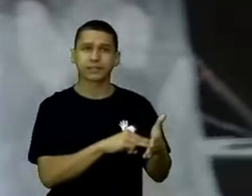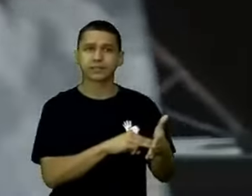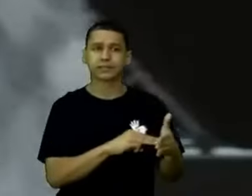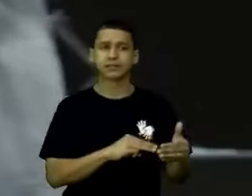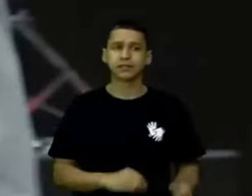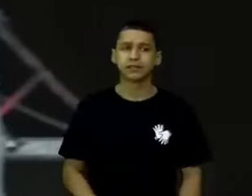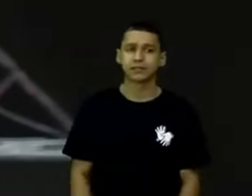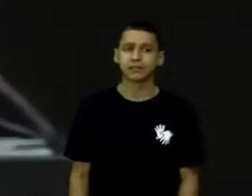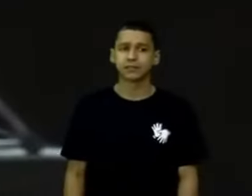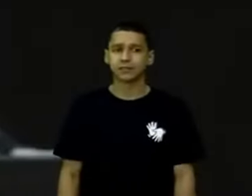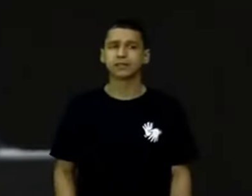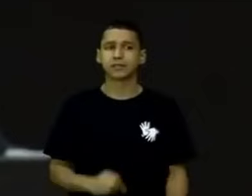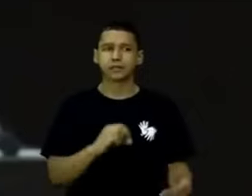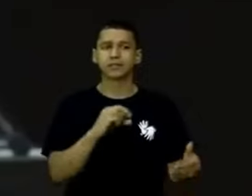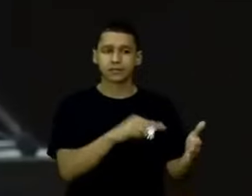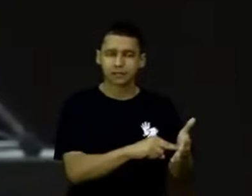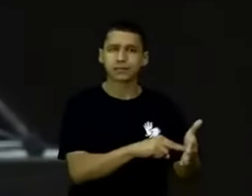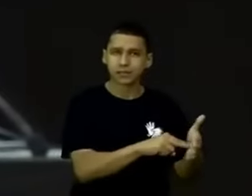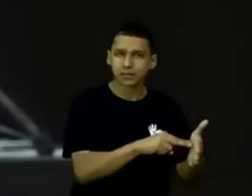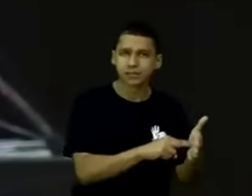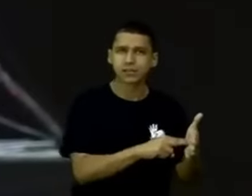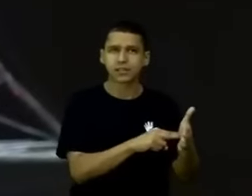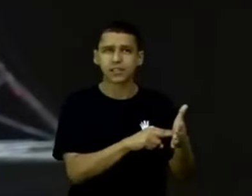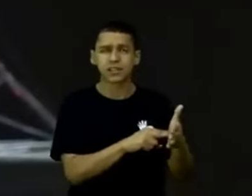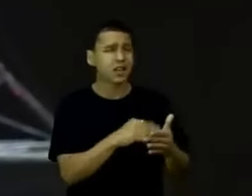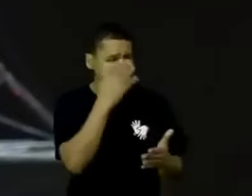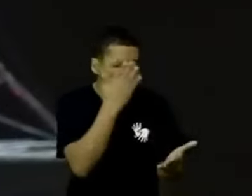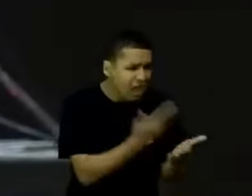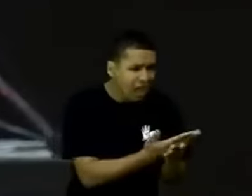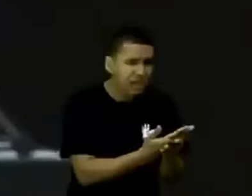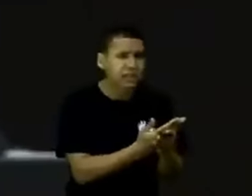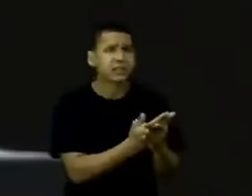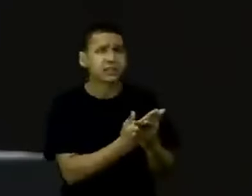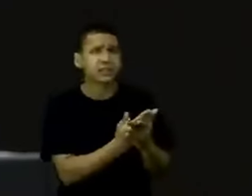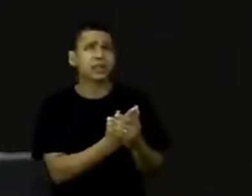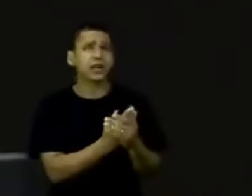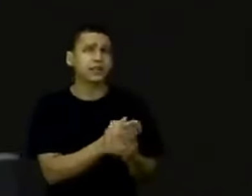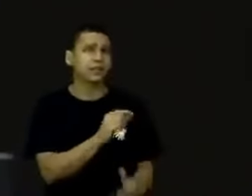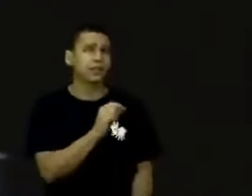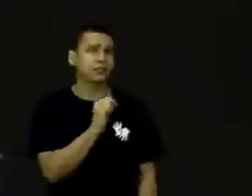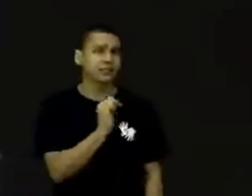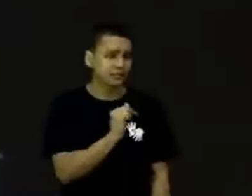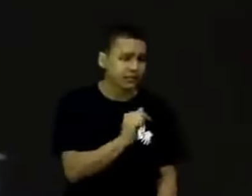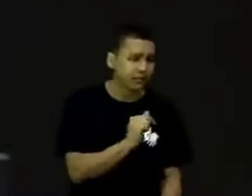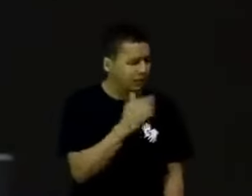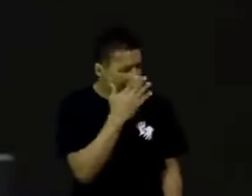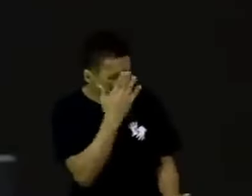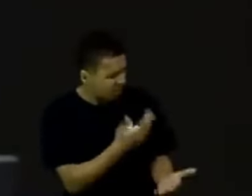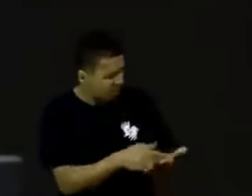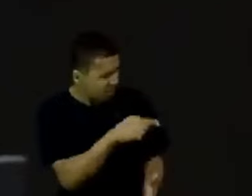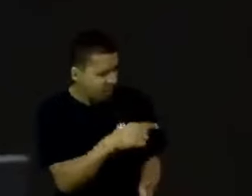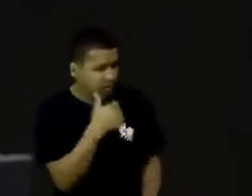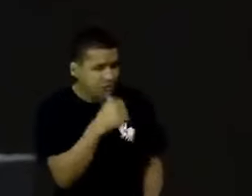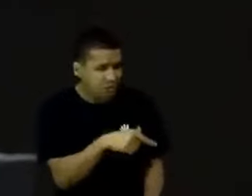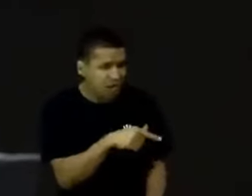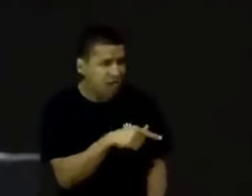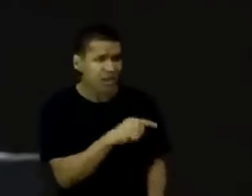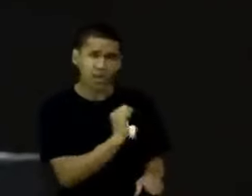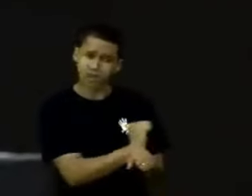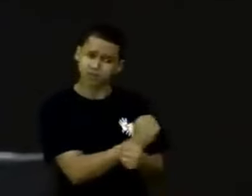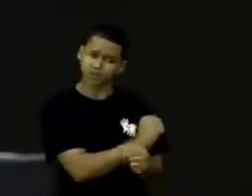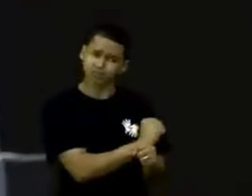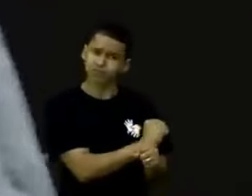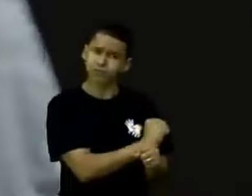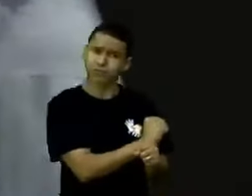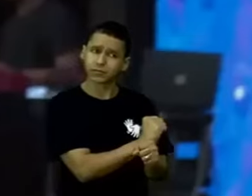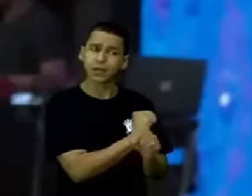quando ouve a menina falando aquilo, acredita tanto naquela garota. Que crédito tem uma cativa? Porque o